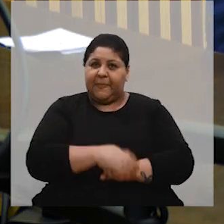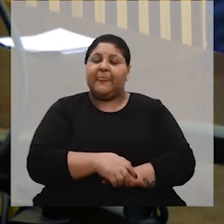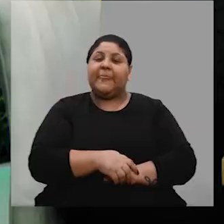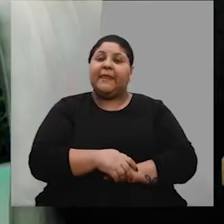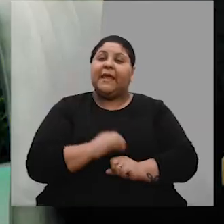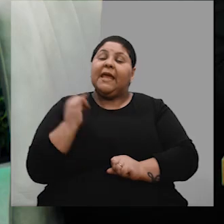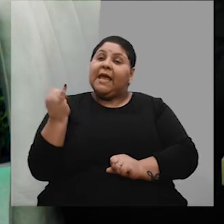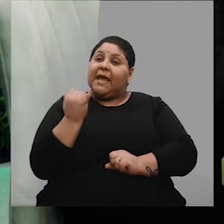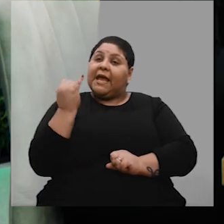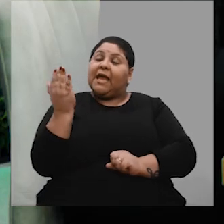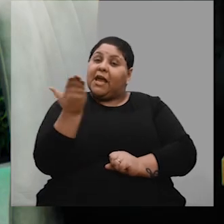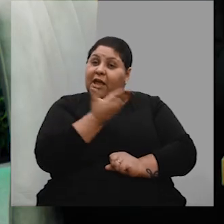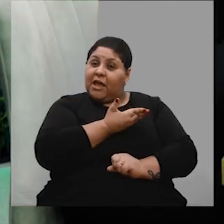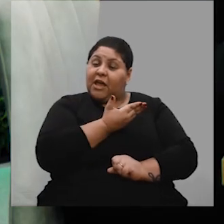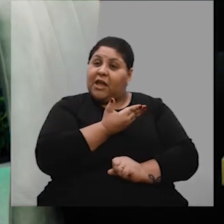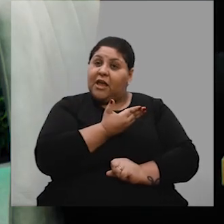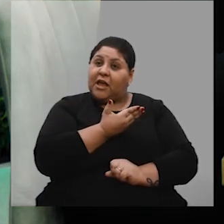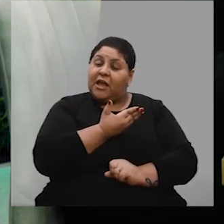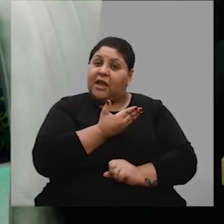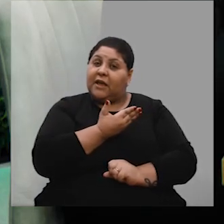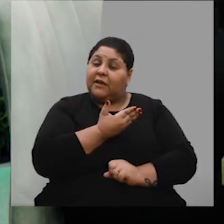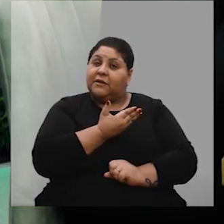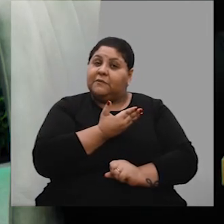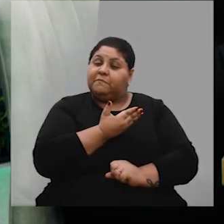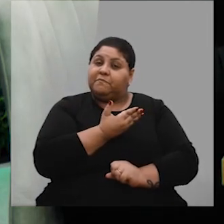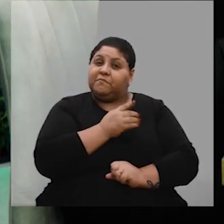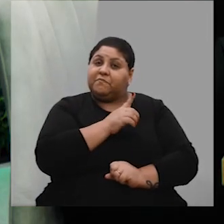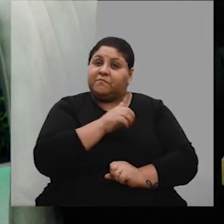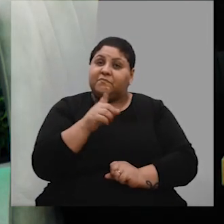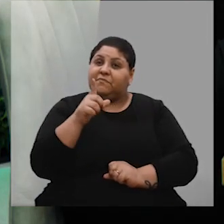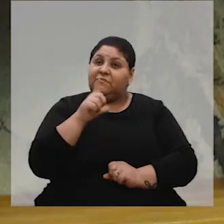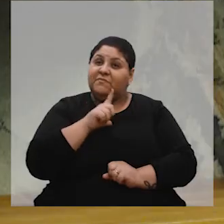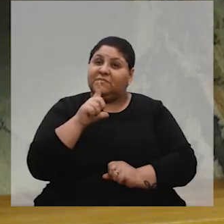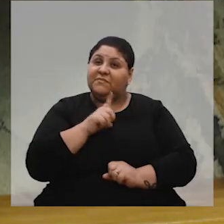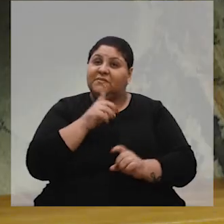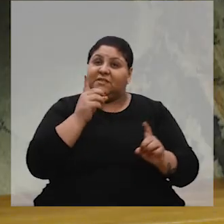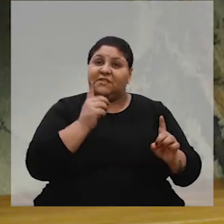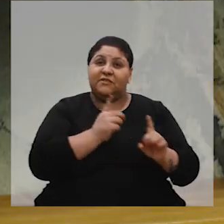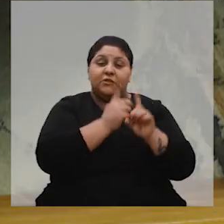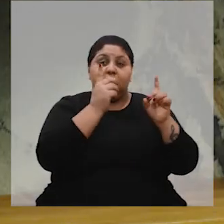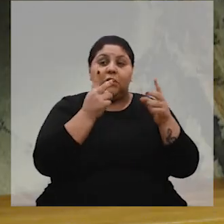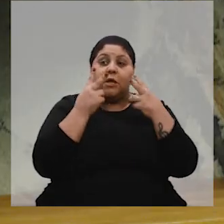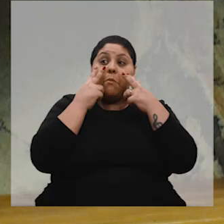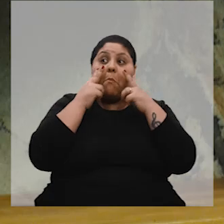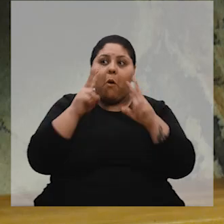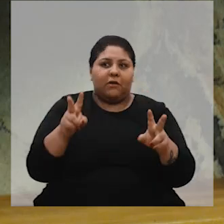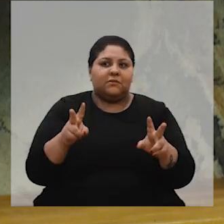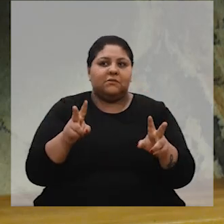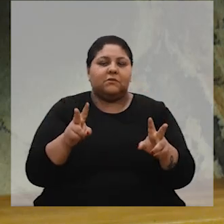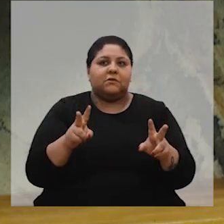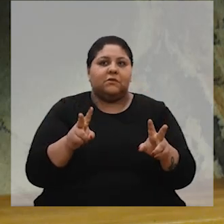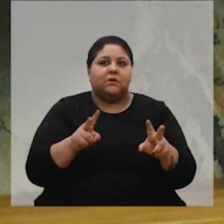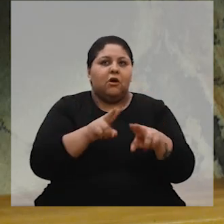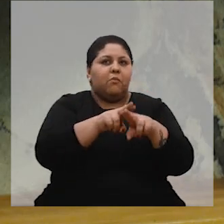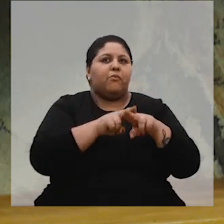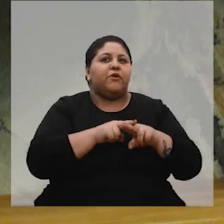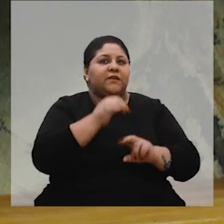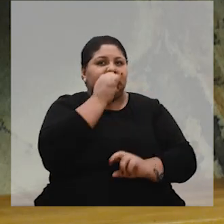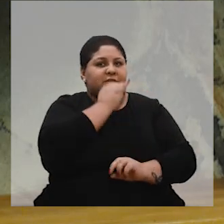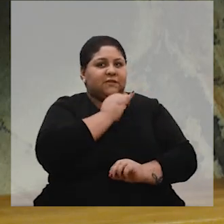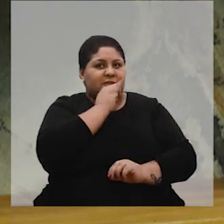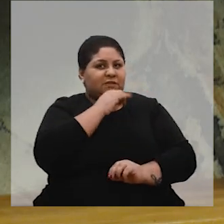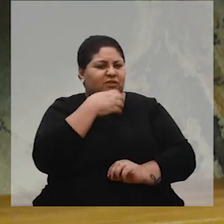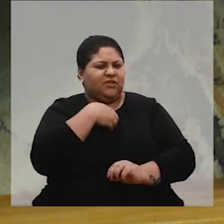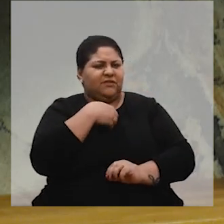Renata, importante, né? Vocês disseram ao longo de todo o programa, não tem um sintoma visível, por isso a testagem. Não estou